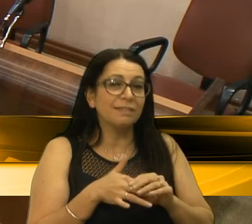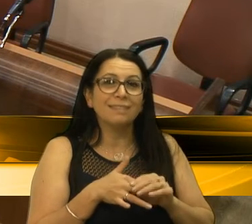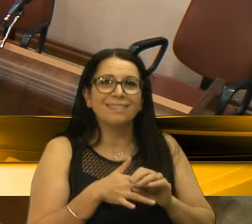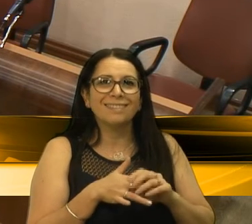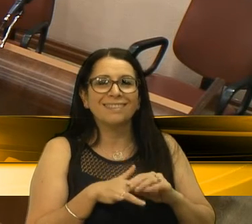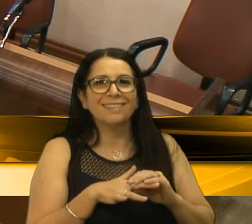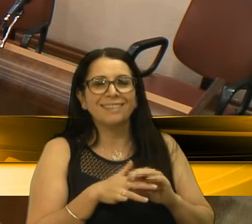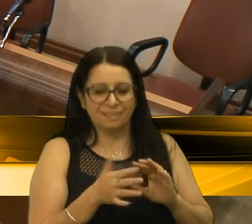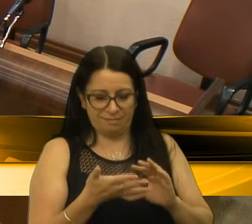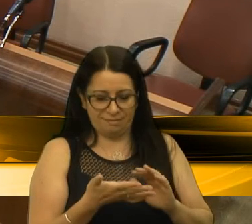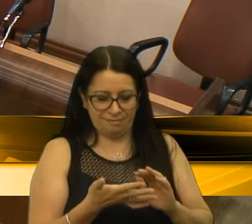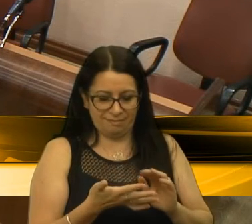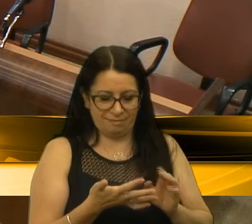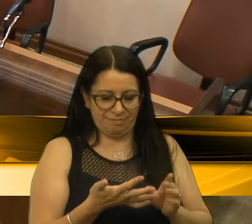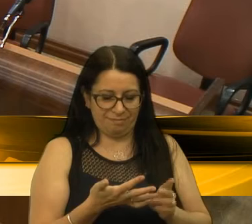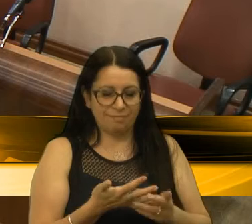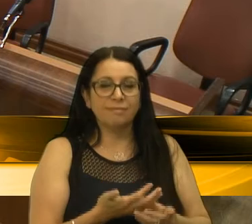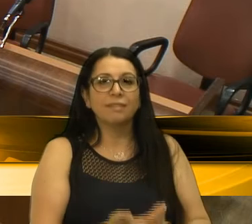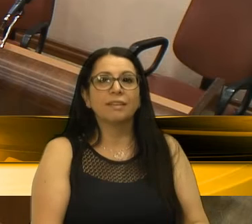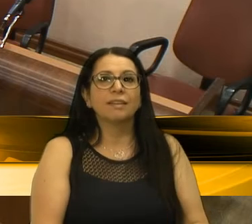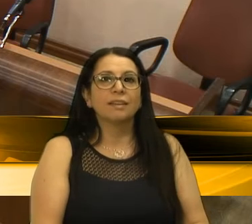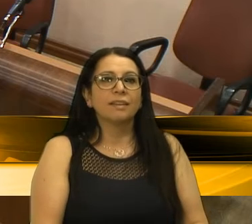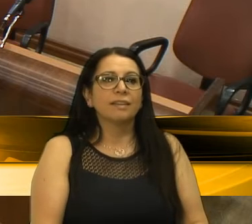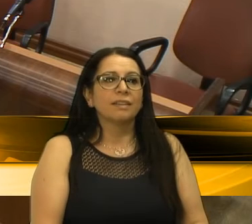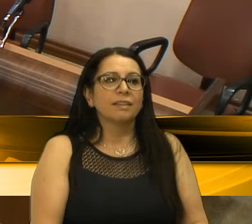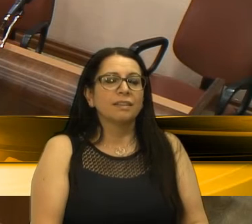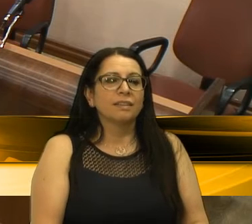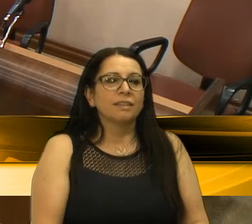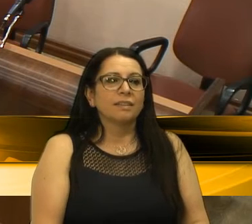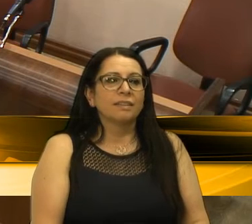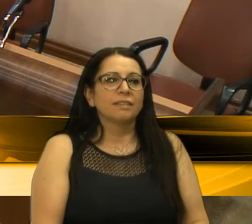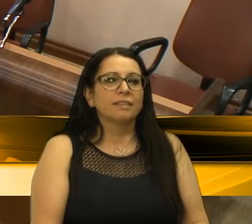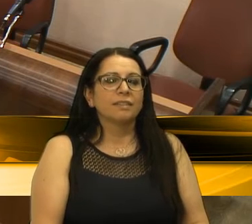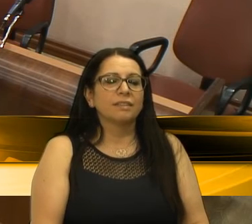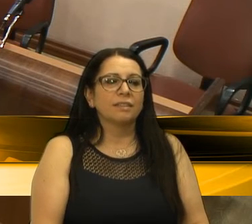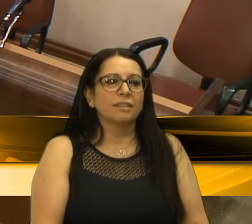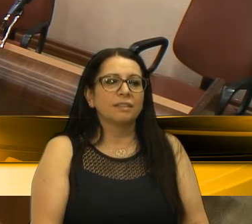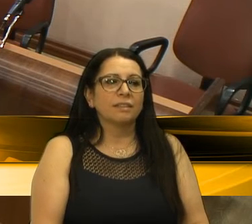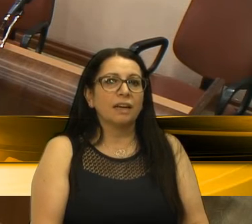Vai até aqui, depois aqui abre tudo. Bem no início.